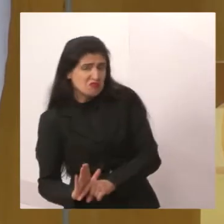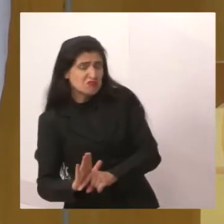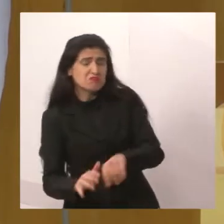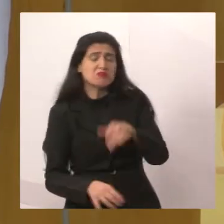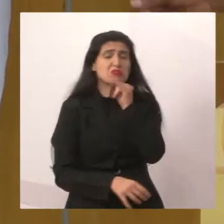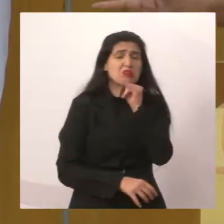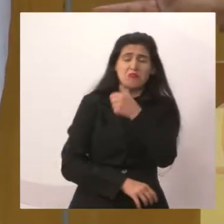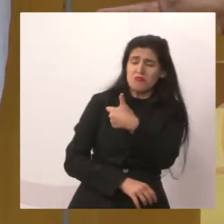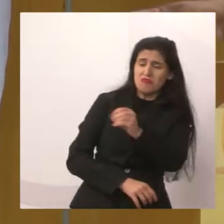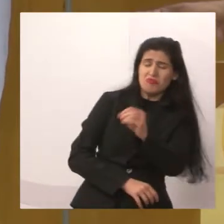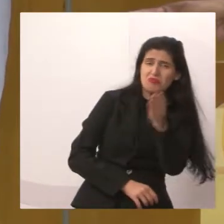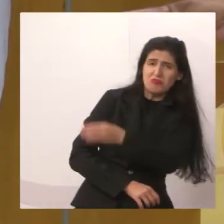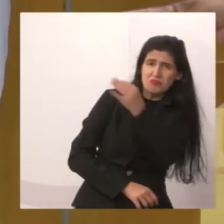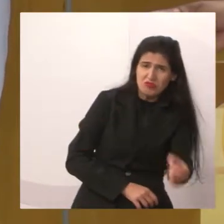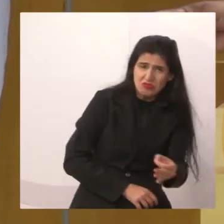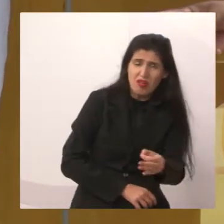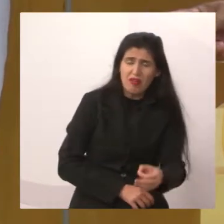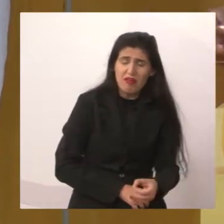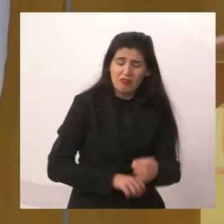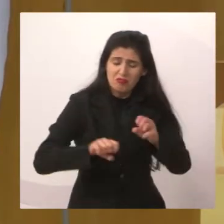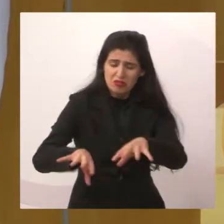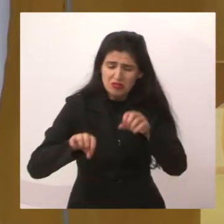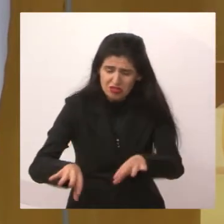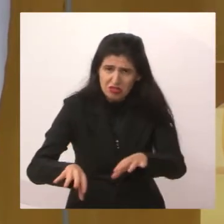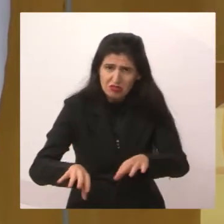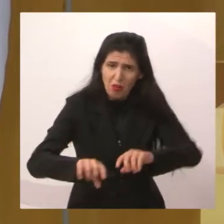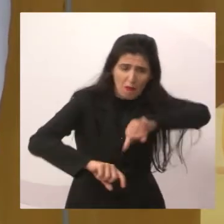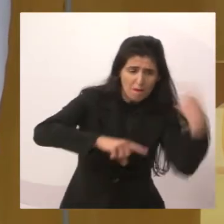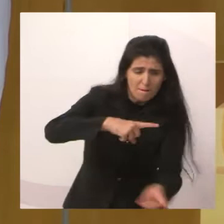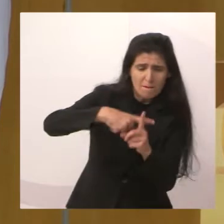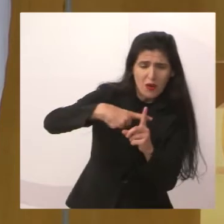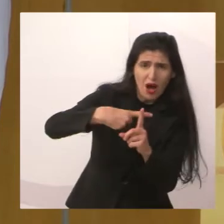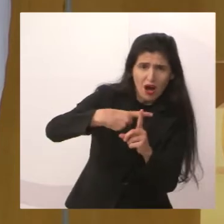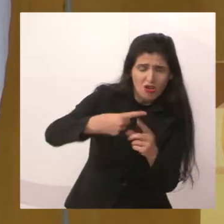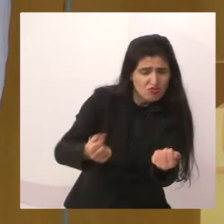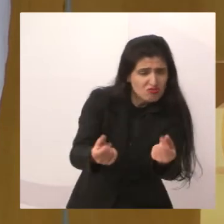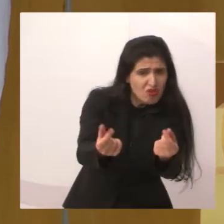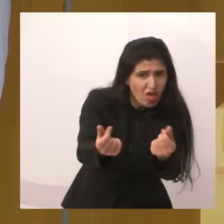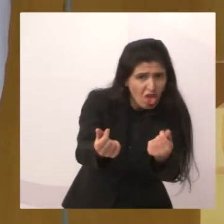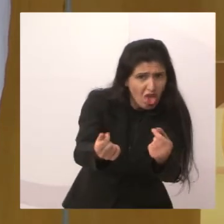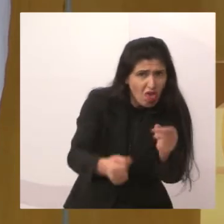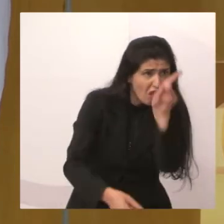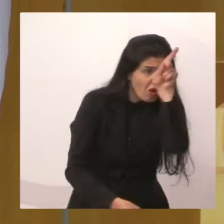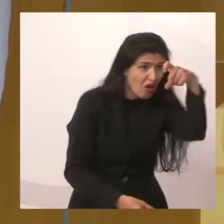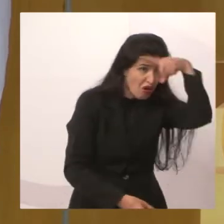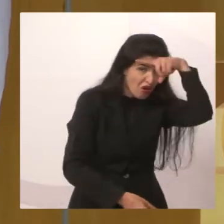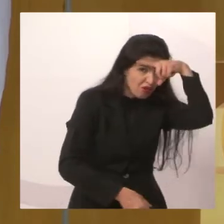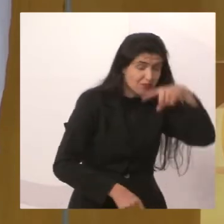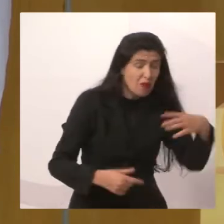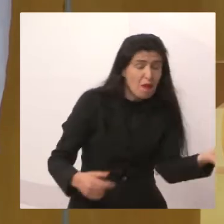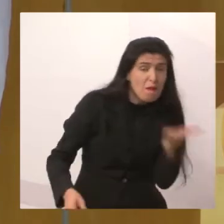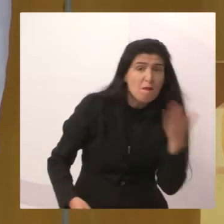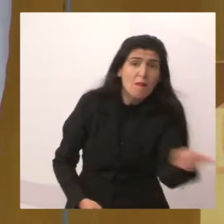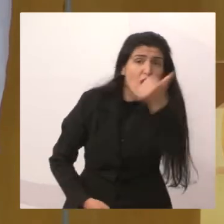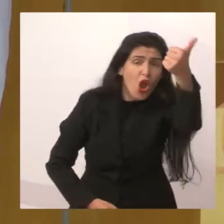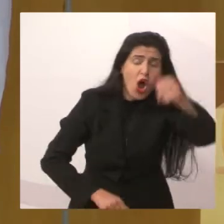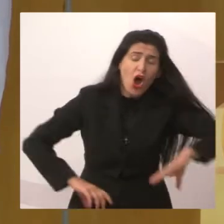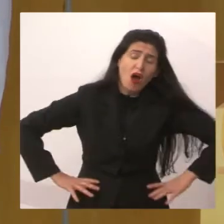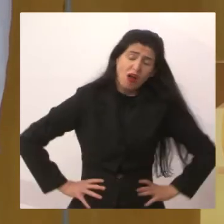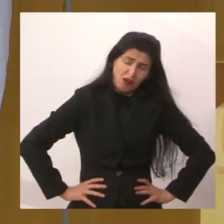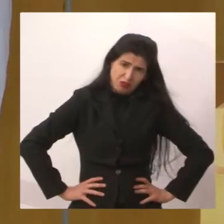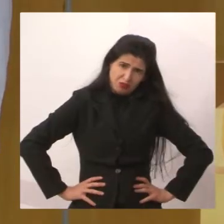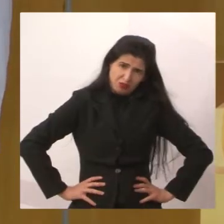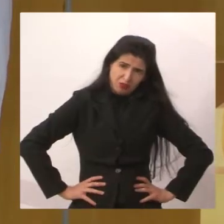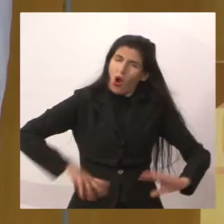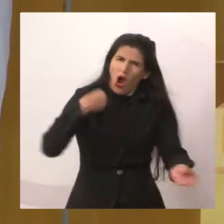educação e acrescente na saúde. Porque nenhum prefeito hoje consegue administrar com 15%